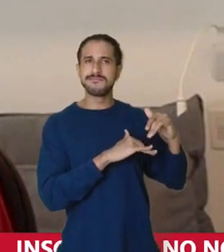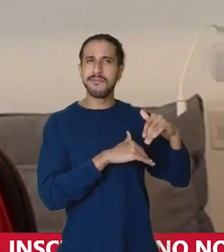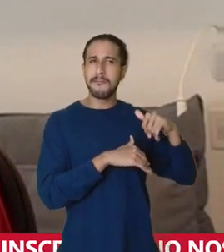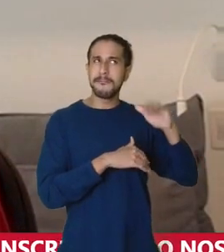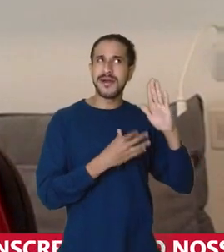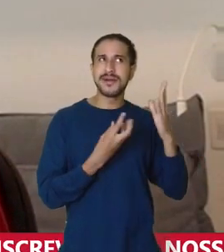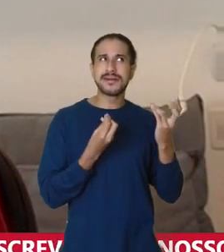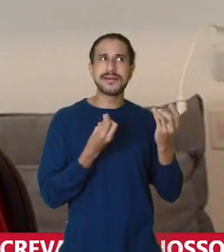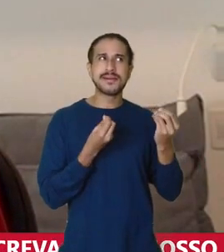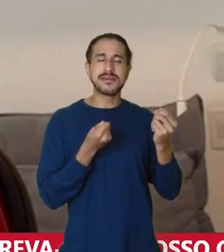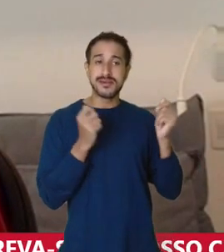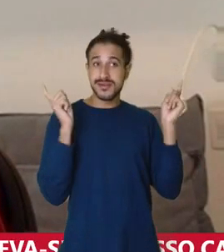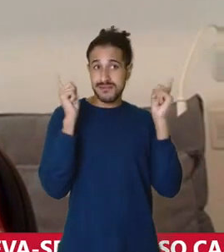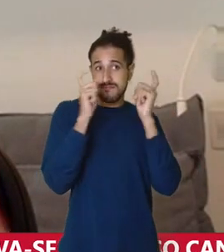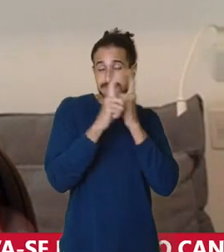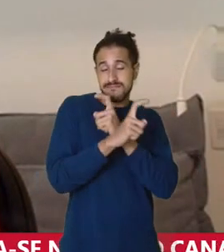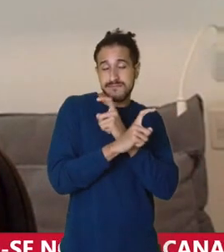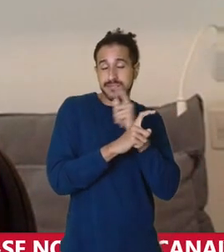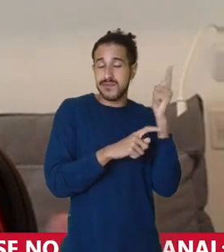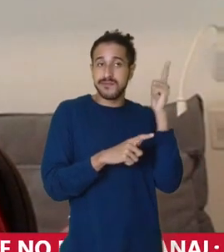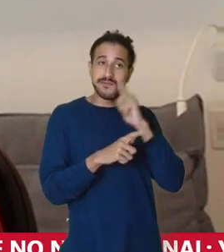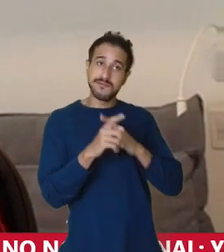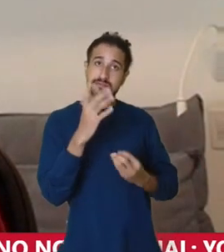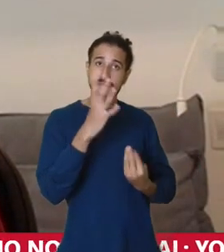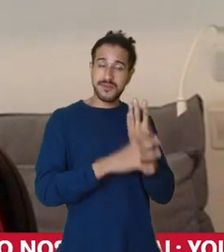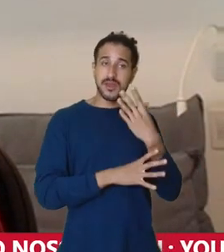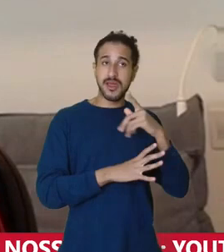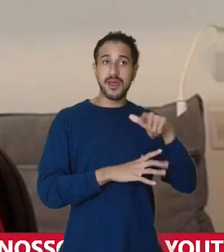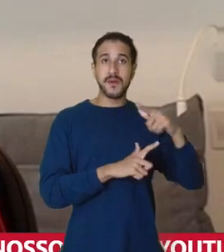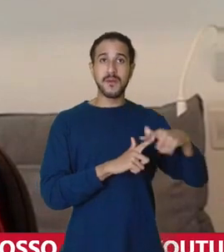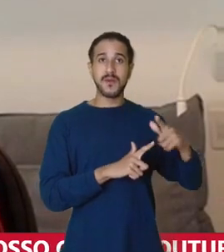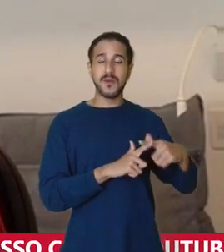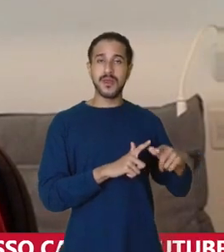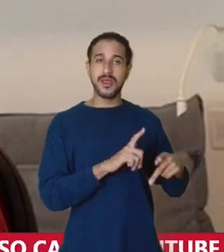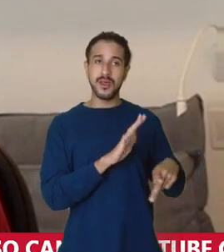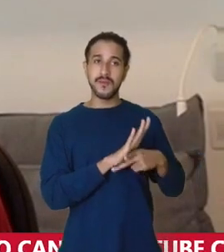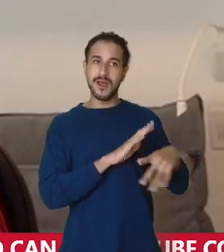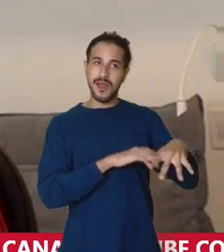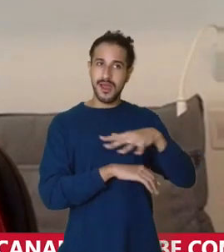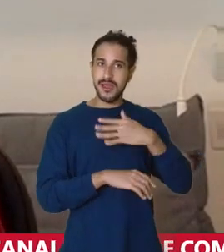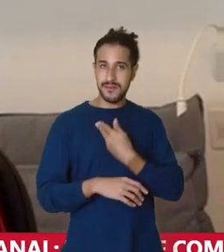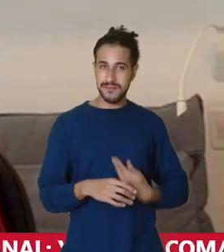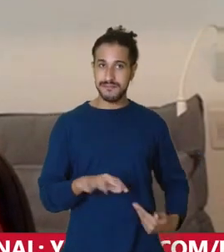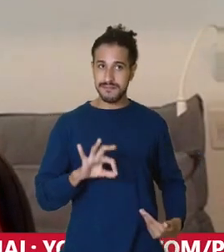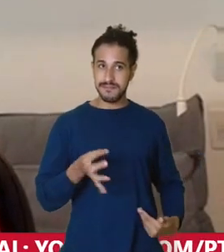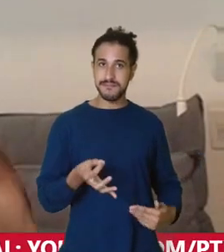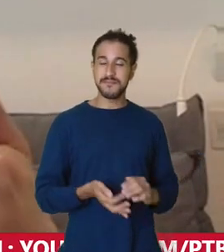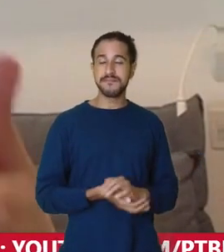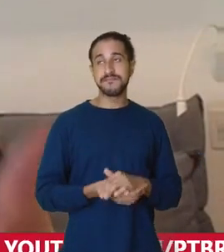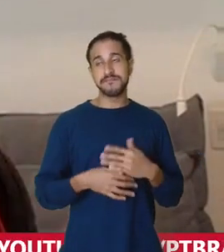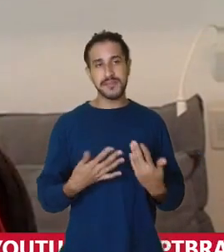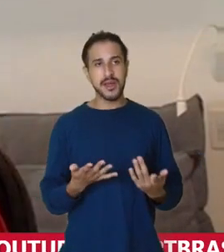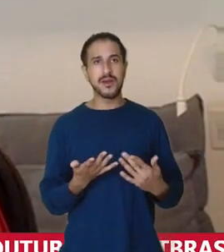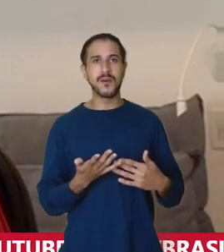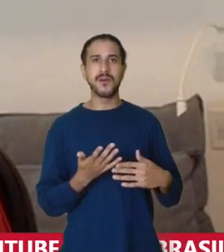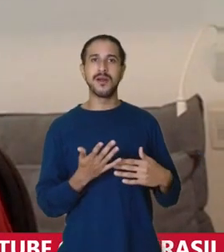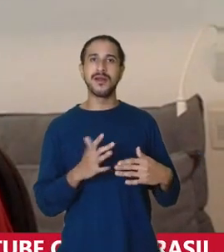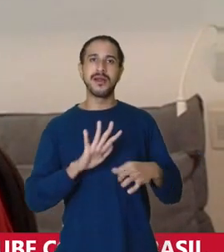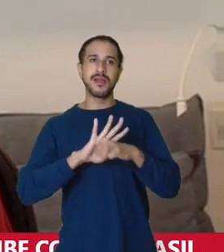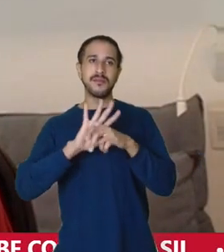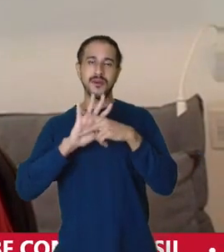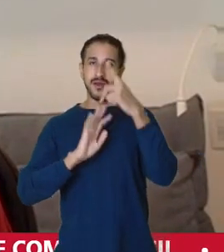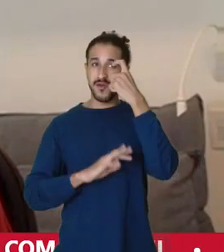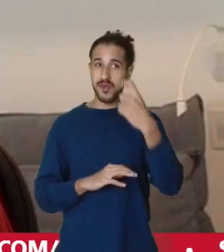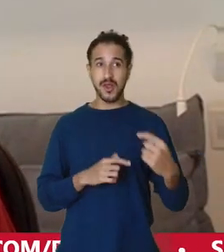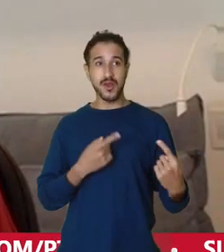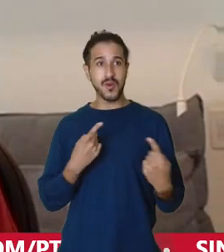mais difíceis, inclusive, de se construir como um problema na própria esfera pública, né? Então, a criminalização da